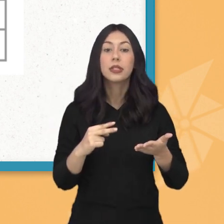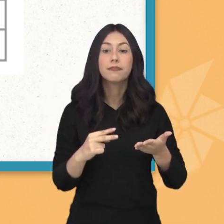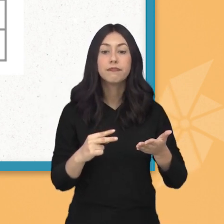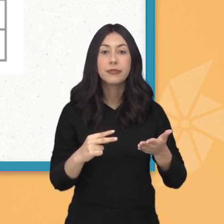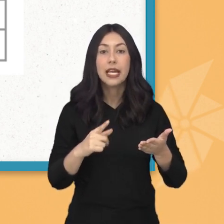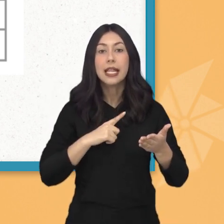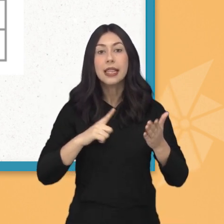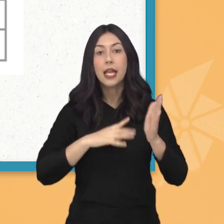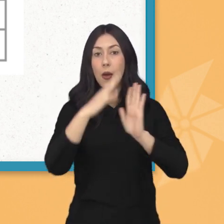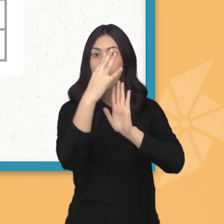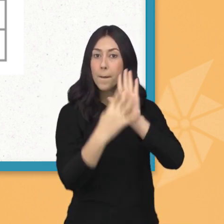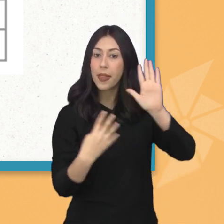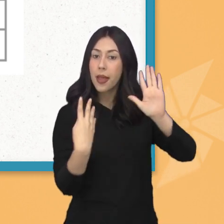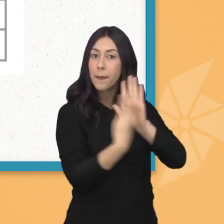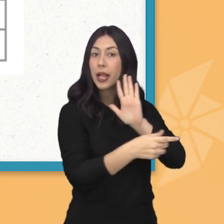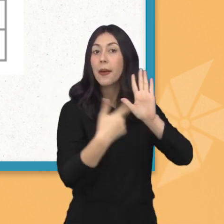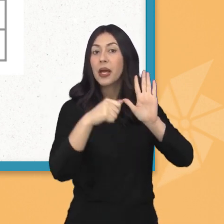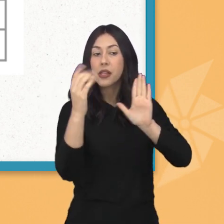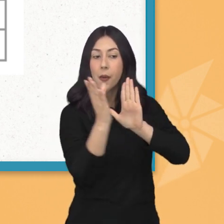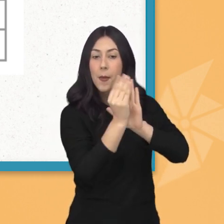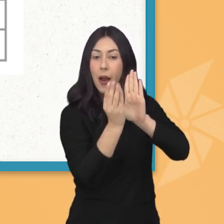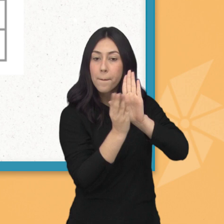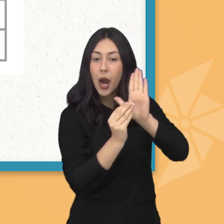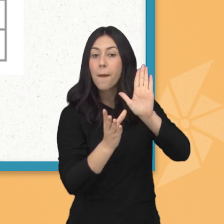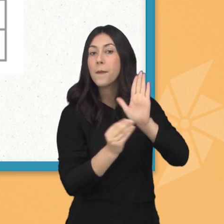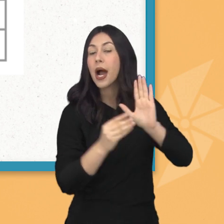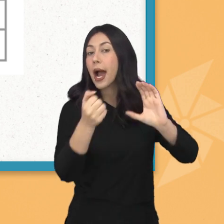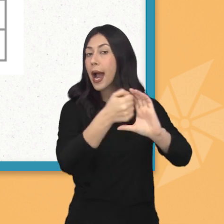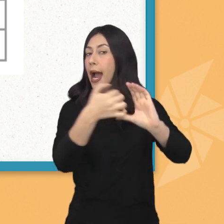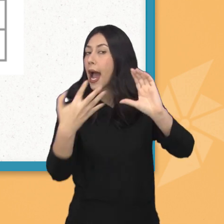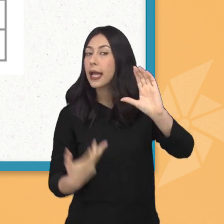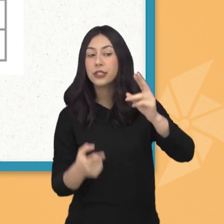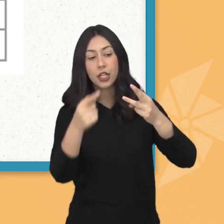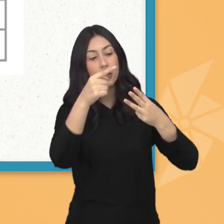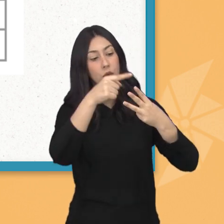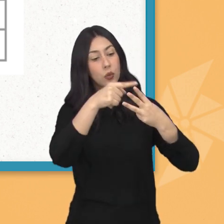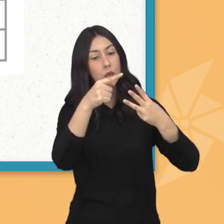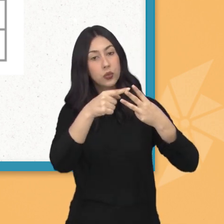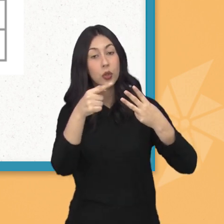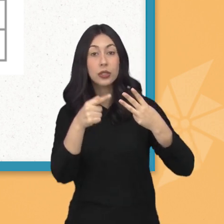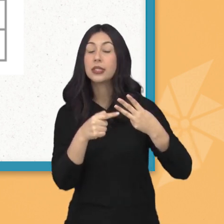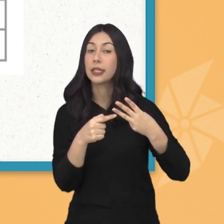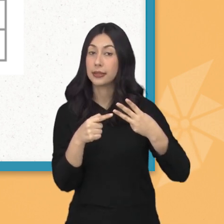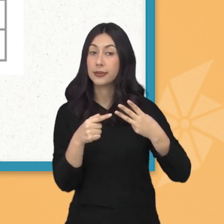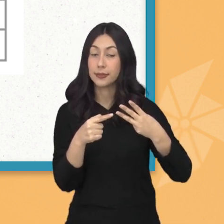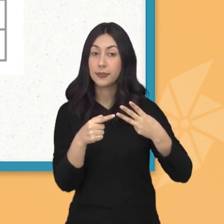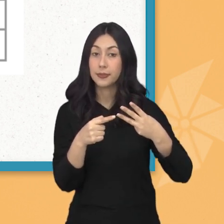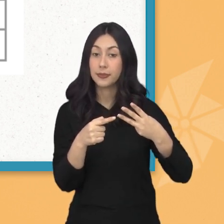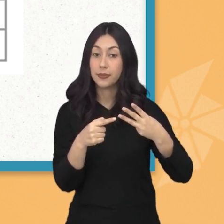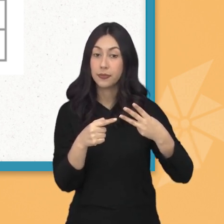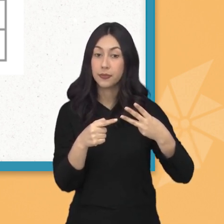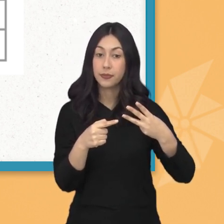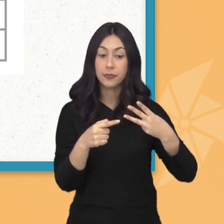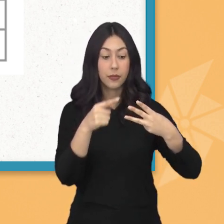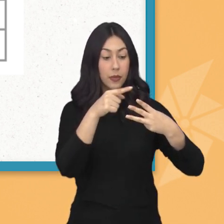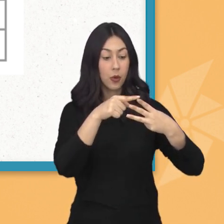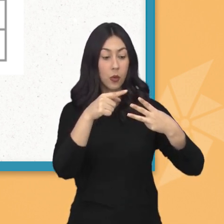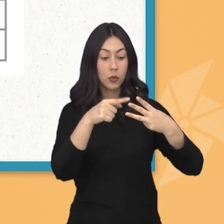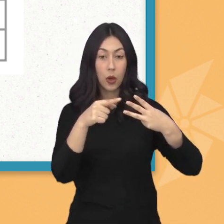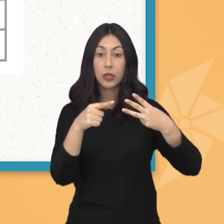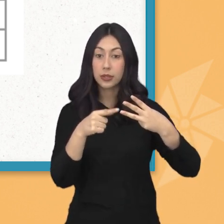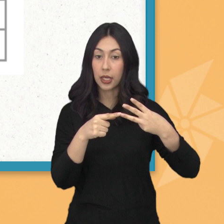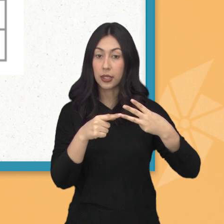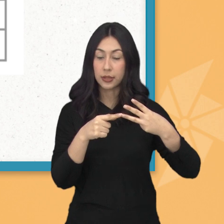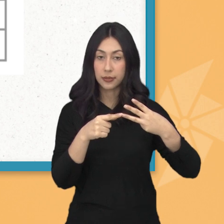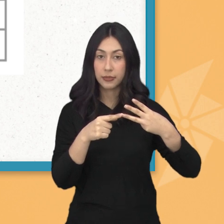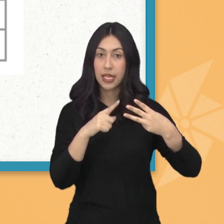tabela com variável ou definido de acordo com as características de cada estado físico dos 3 que a gente analisou. Sólido, líquido, gasoso. A gente